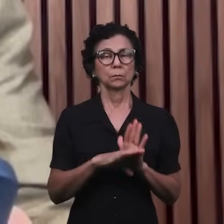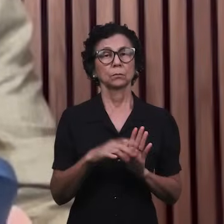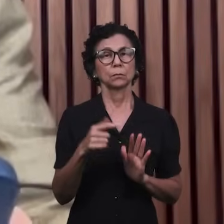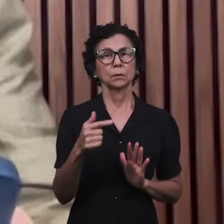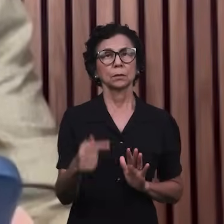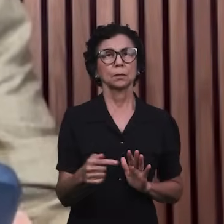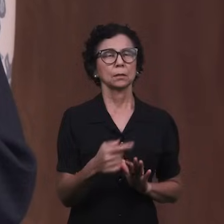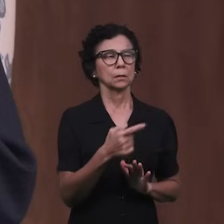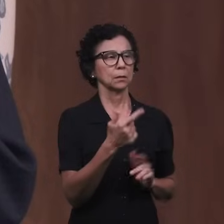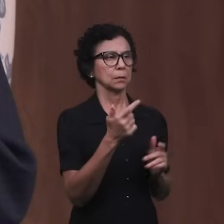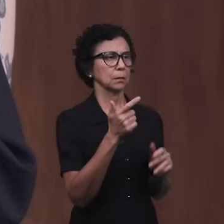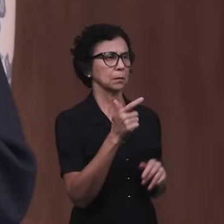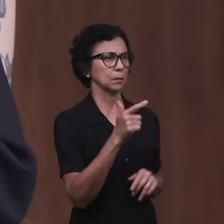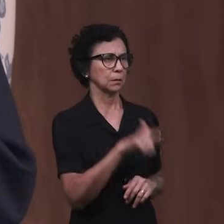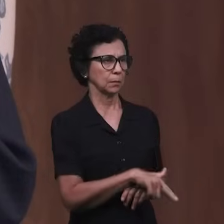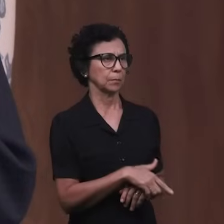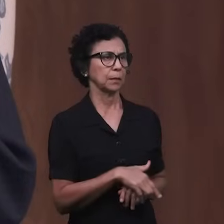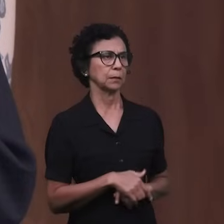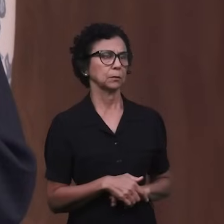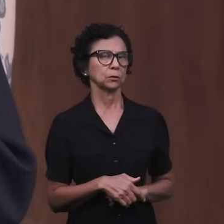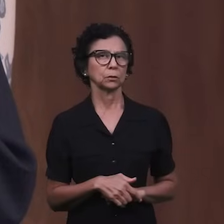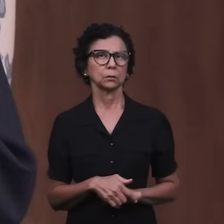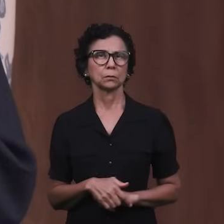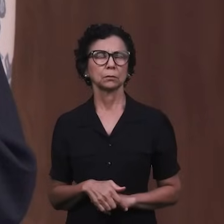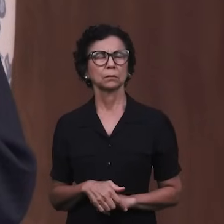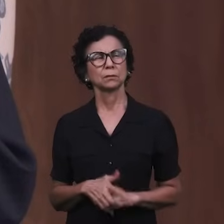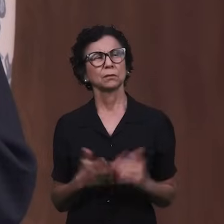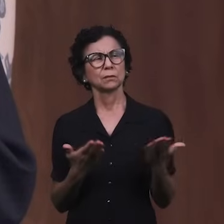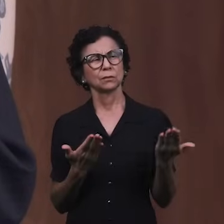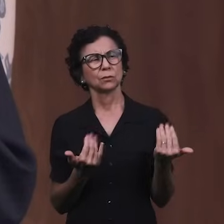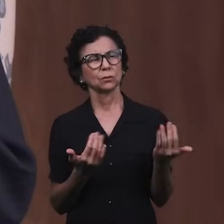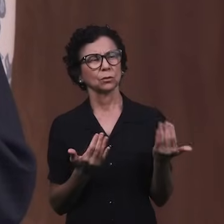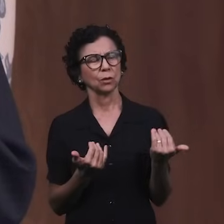7. Gerson, pode repetir aí?